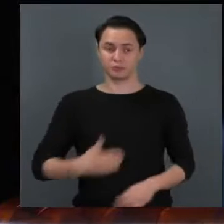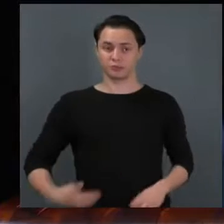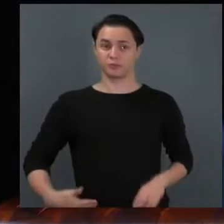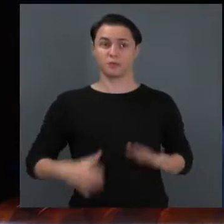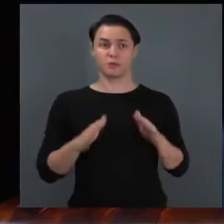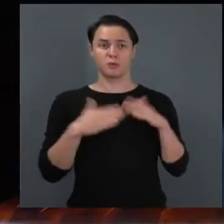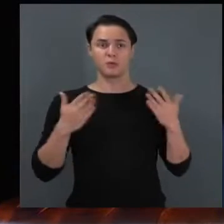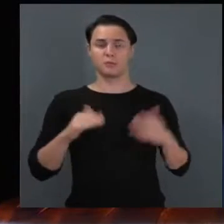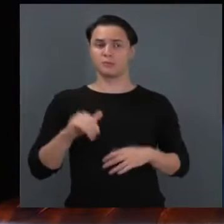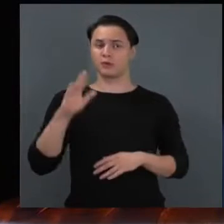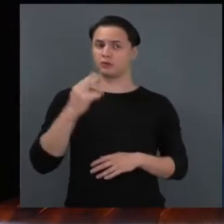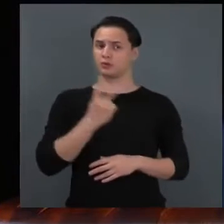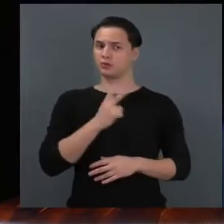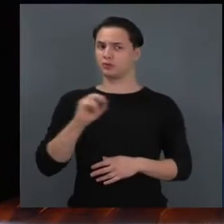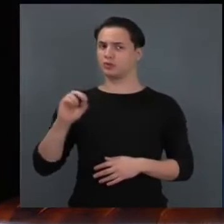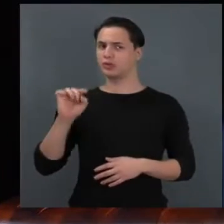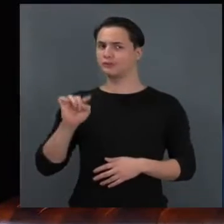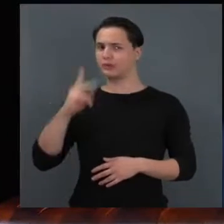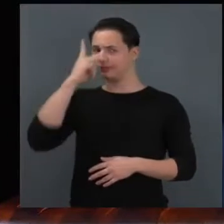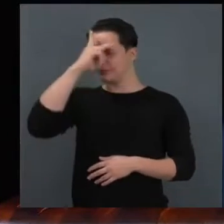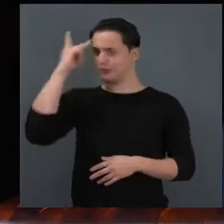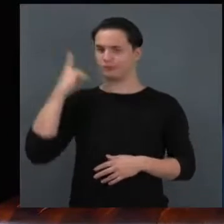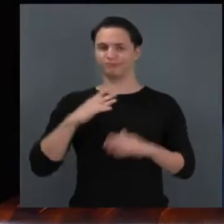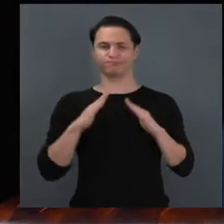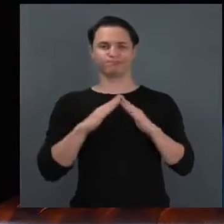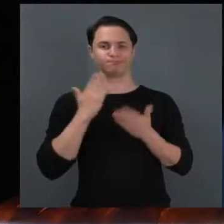Mais de 200 mil desalojados.